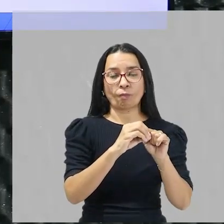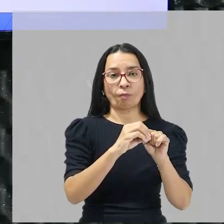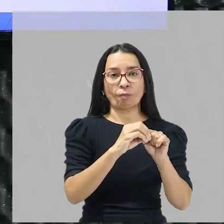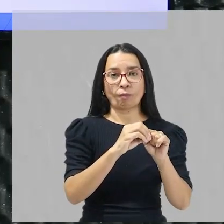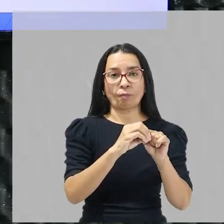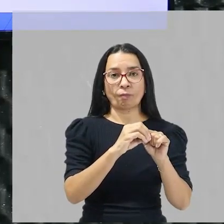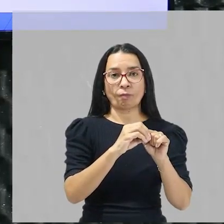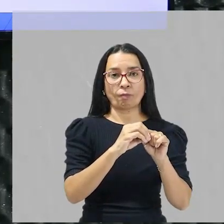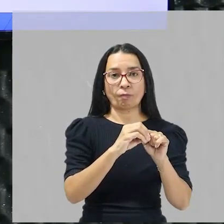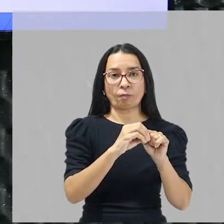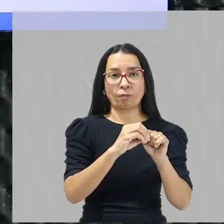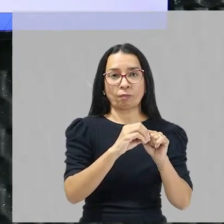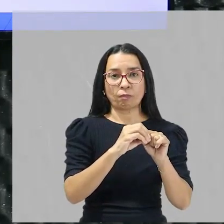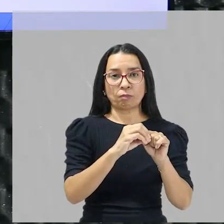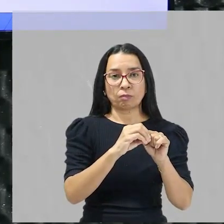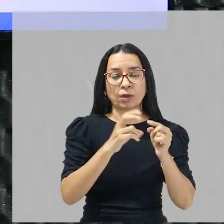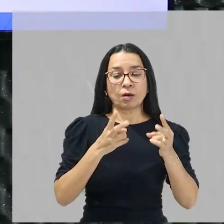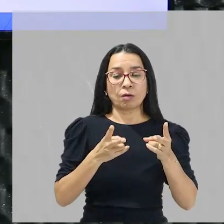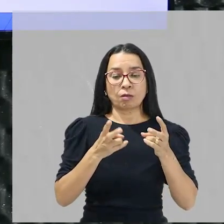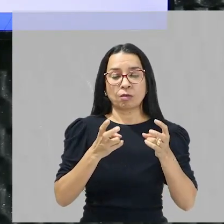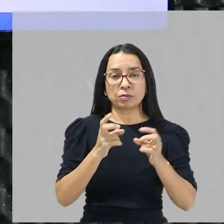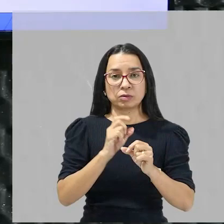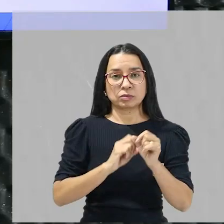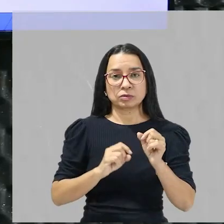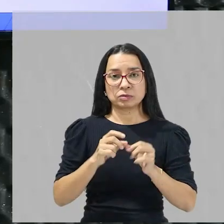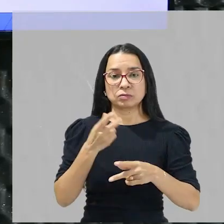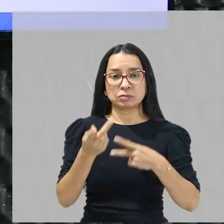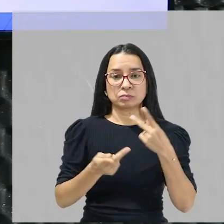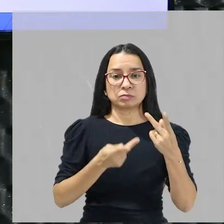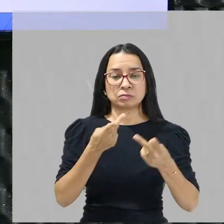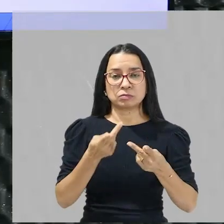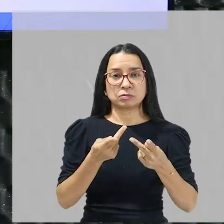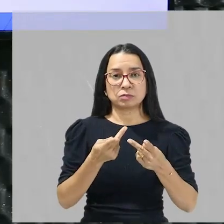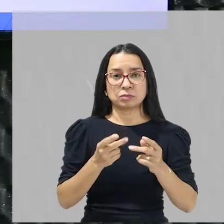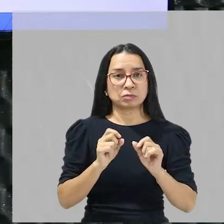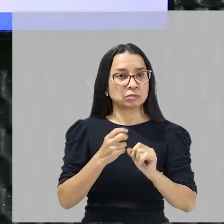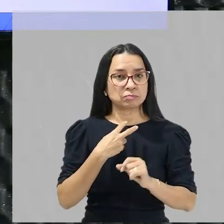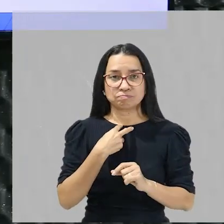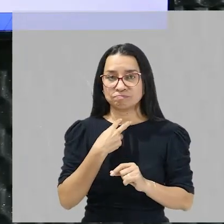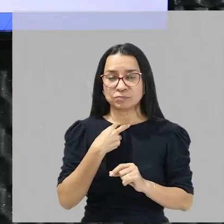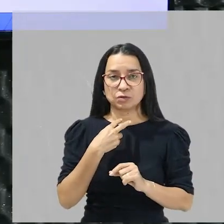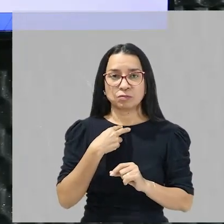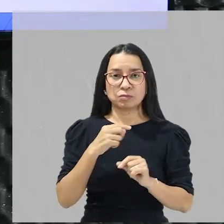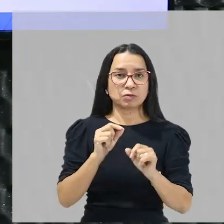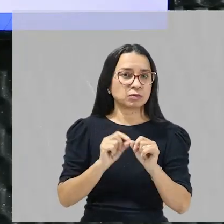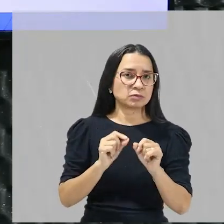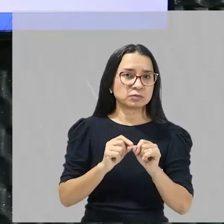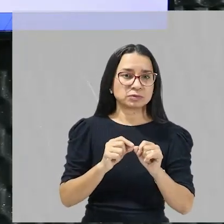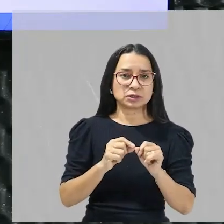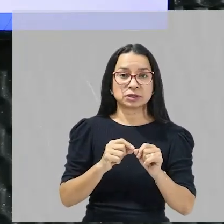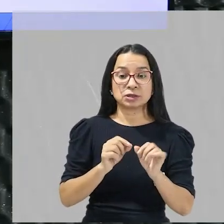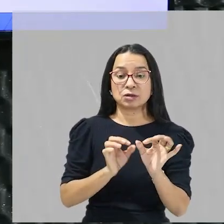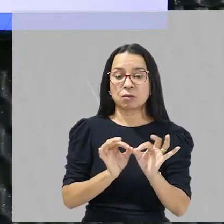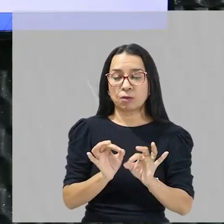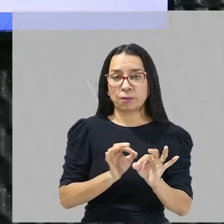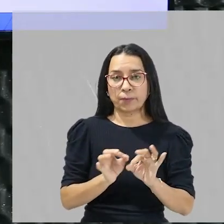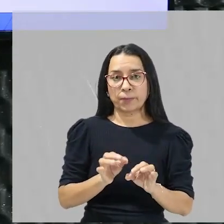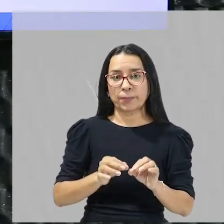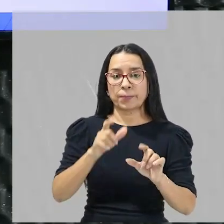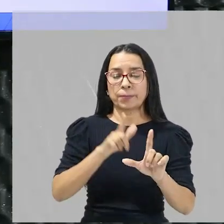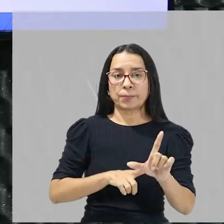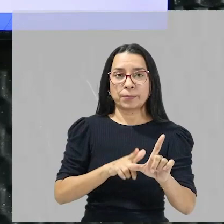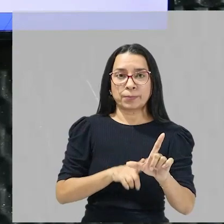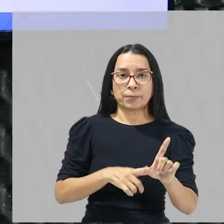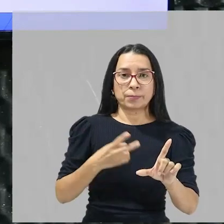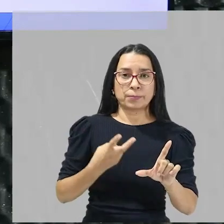mesmo? Observação que a gente falou lá, né? A gente não vai poder admitir essas raízes, tá? As três, tá? No caso. Por